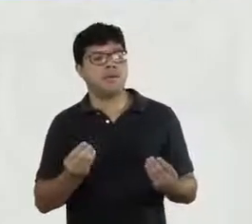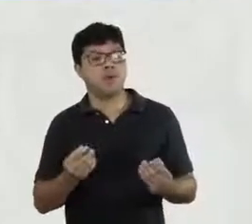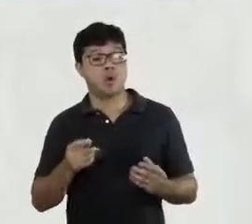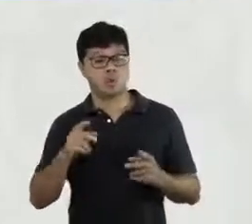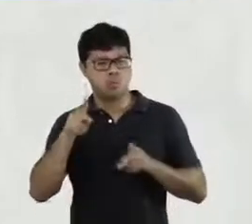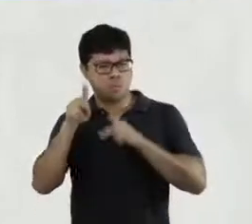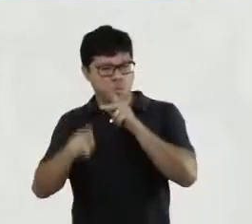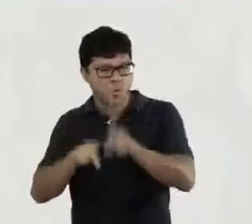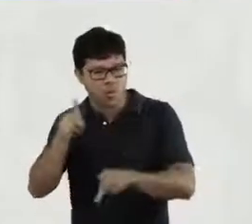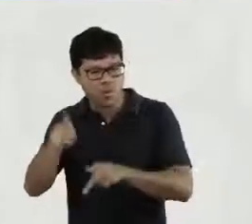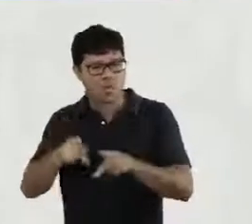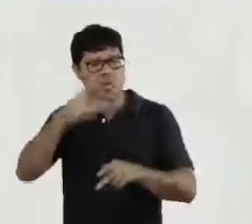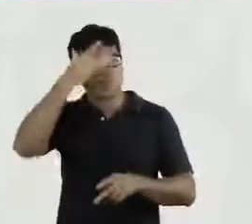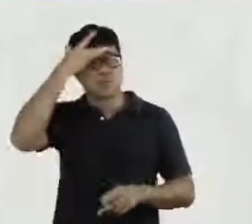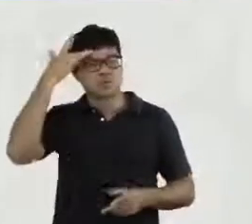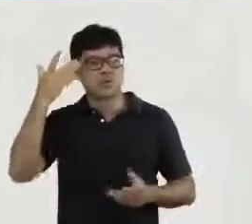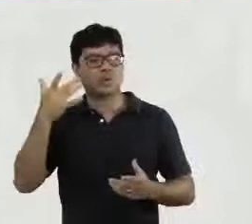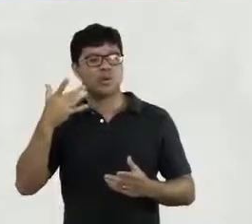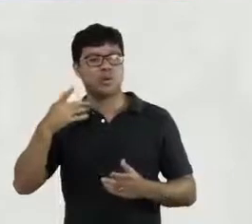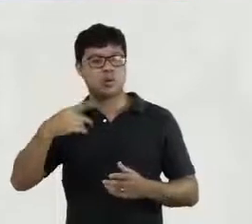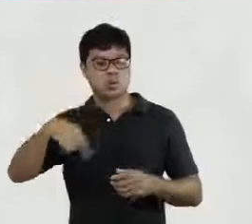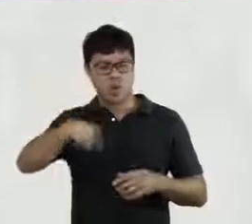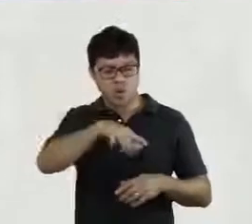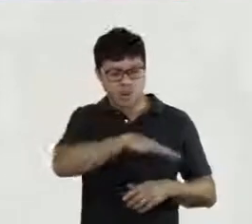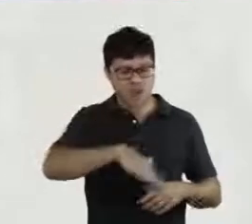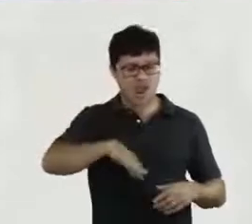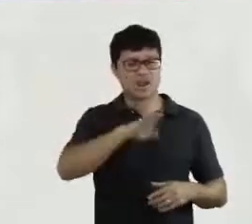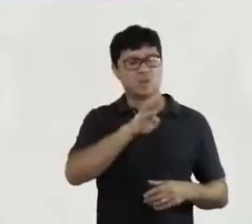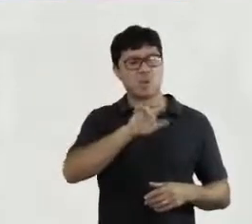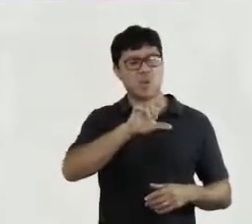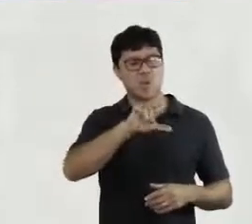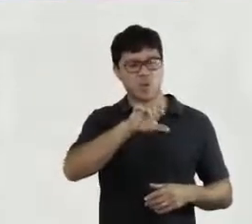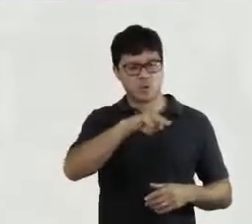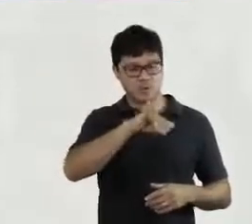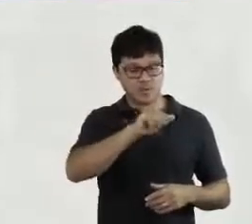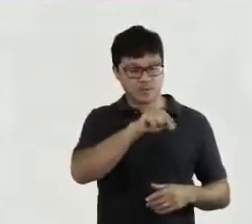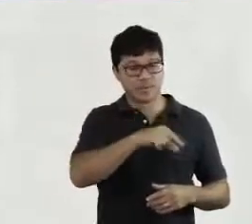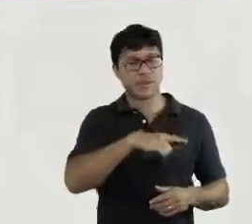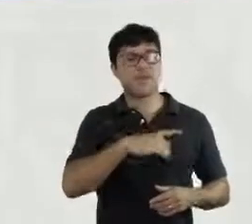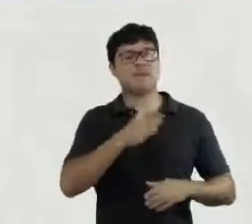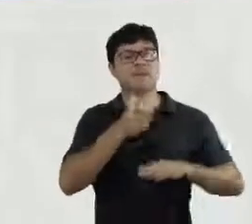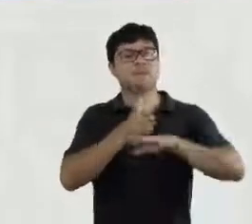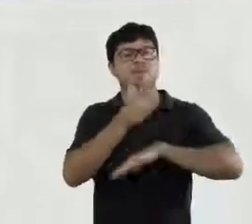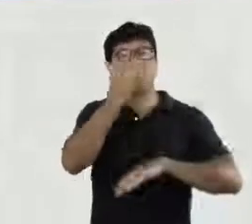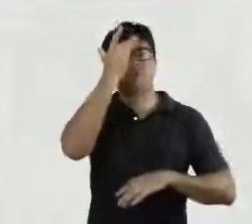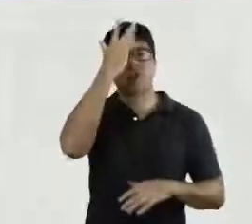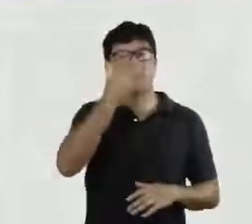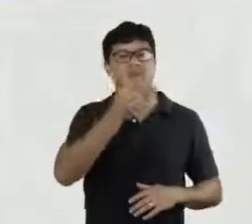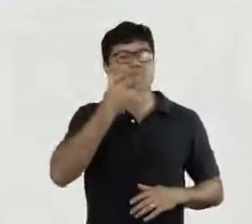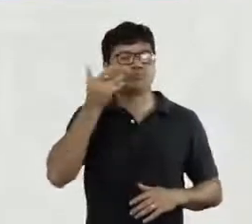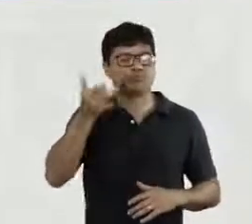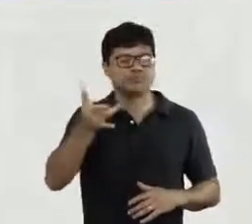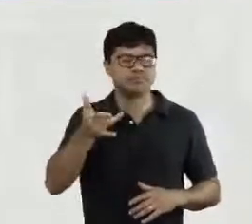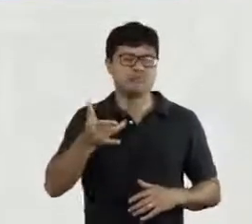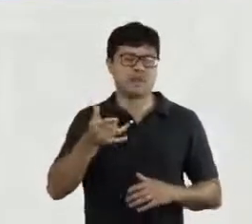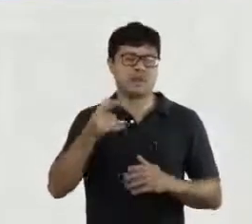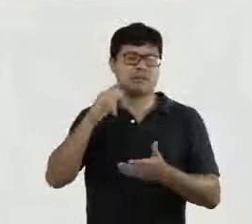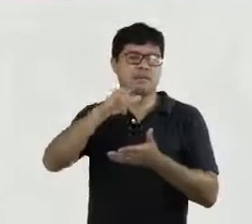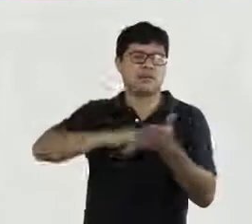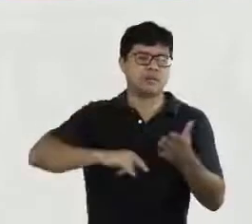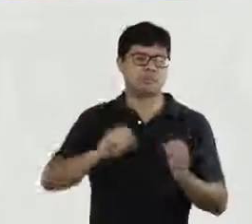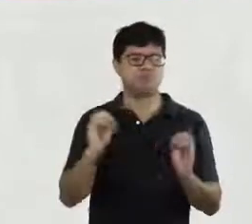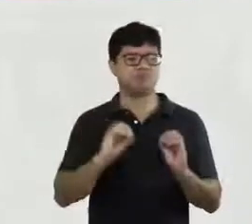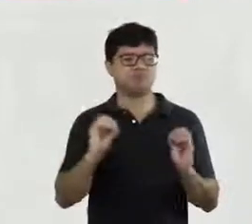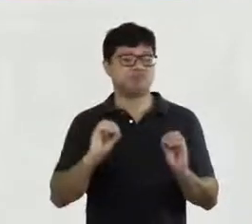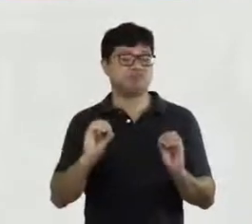o público, né, ou pelo menos nós da biblioteconomia, tenhamos um acesso fácil a esses relatórios, a esses documentos. Eu